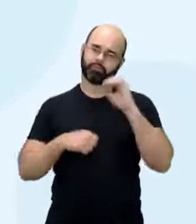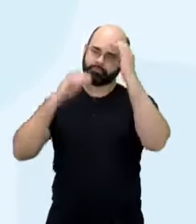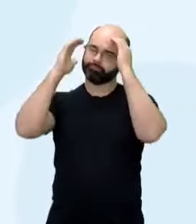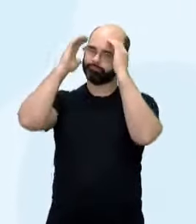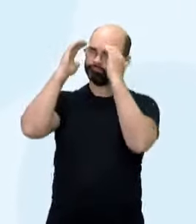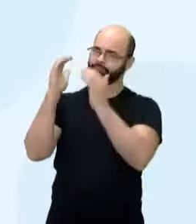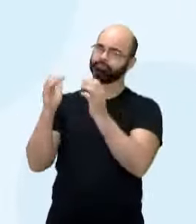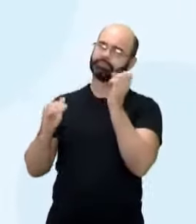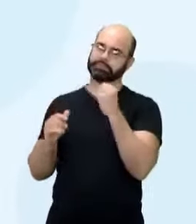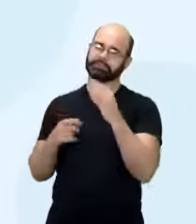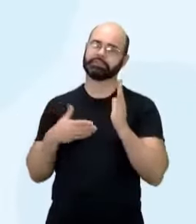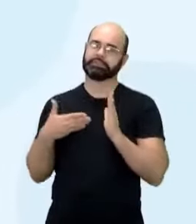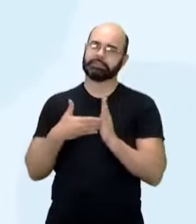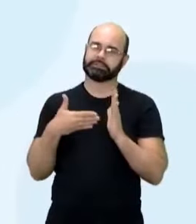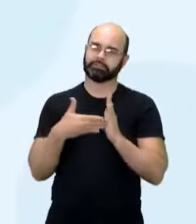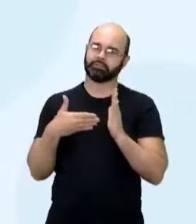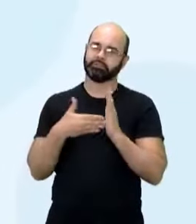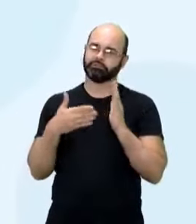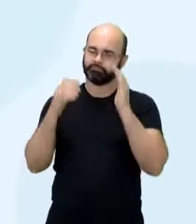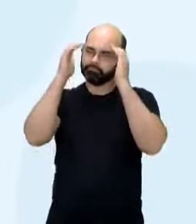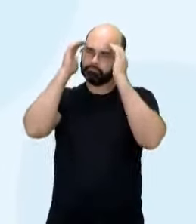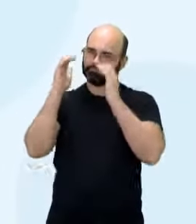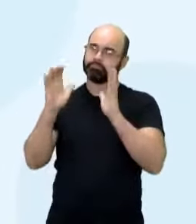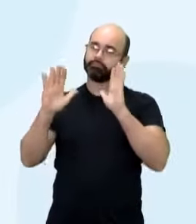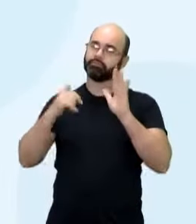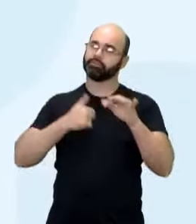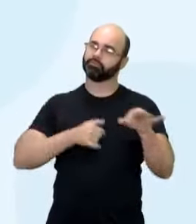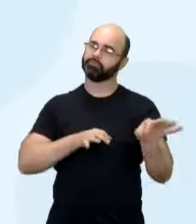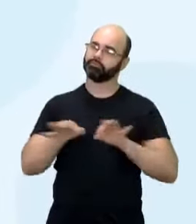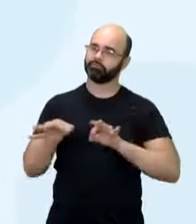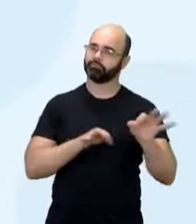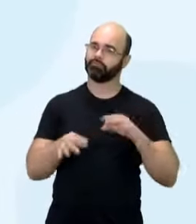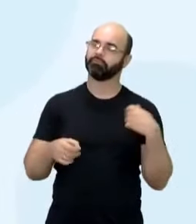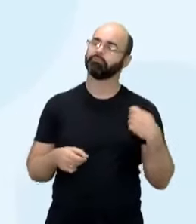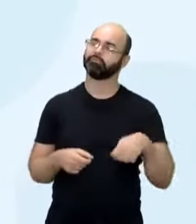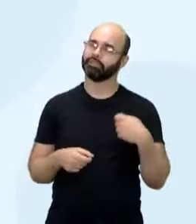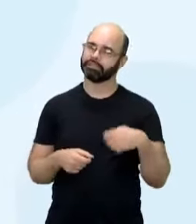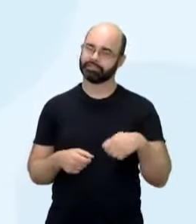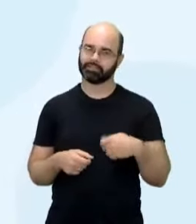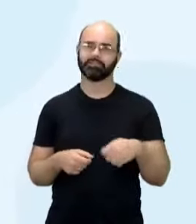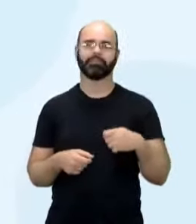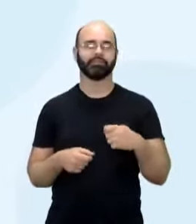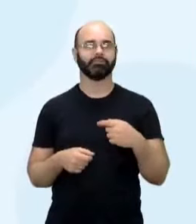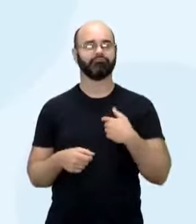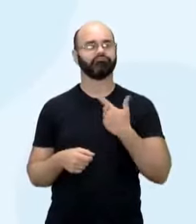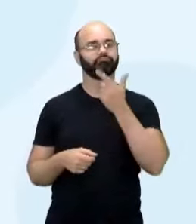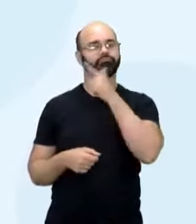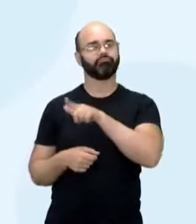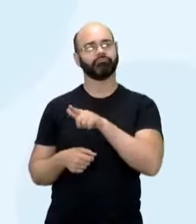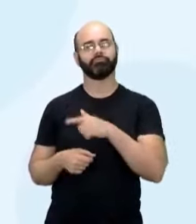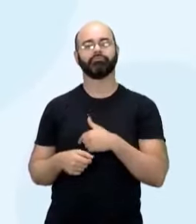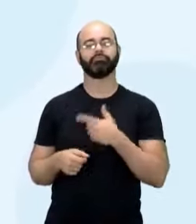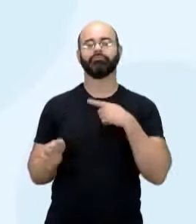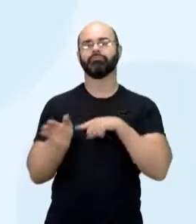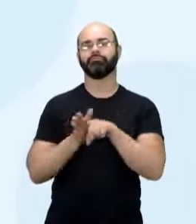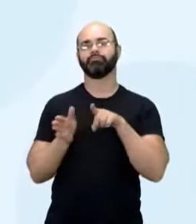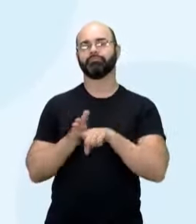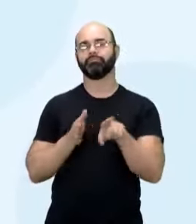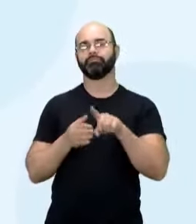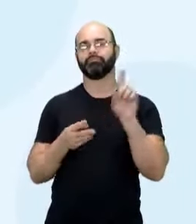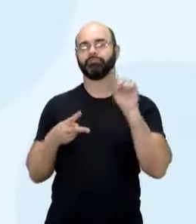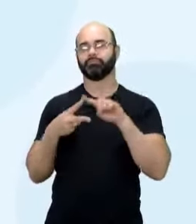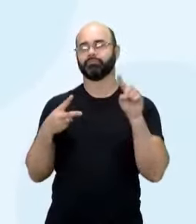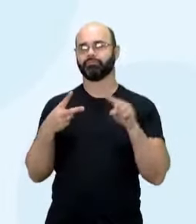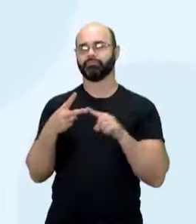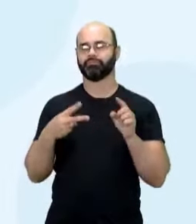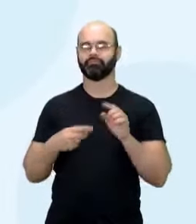os nossos limites, mas entendendo que eu preciso fazer um planejamento e me organizar para que isso aconteça. E aí tem duas perguntas na sequência.